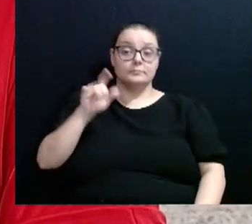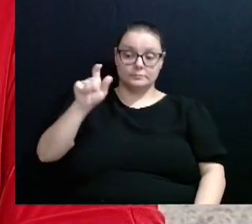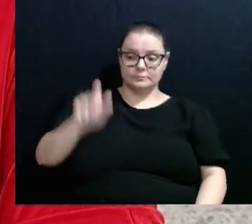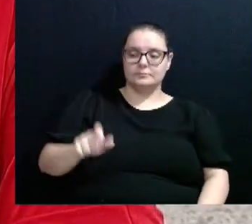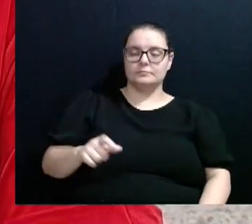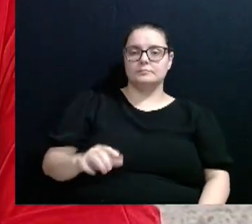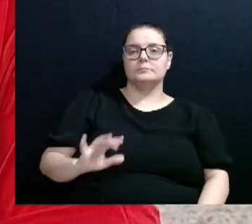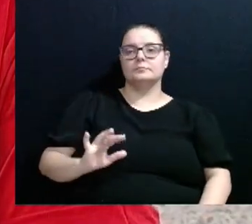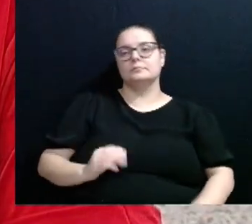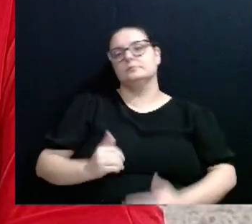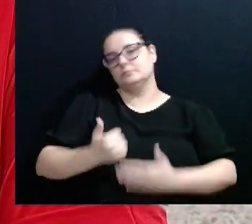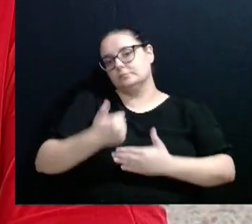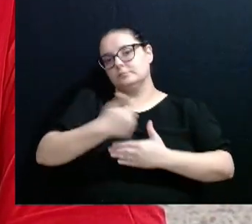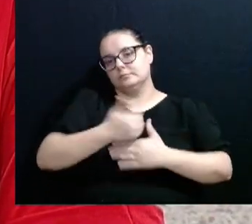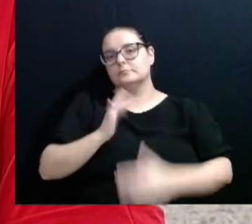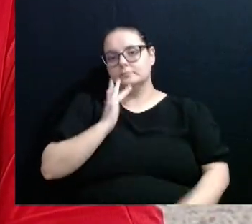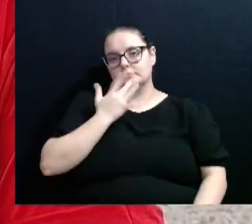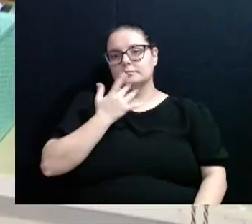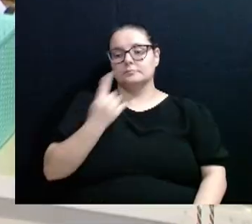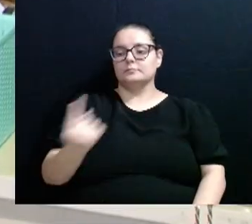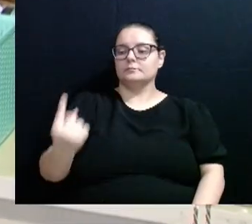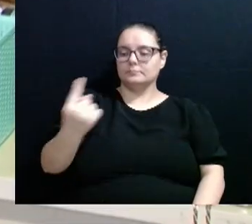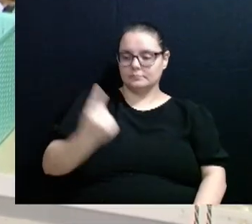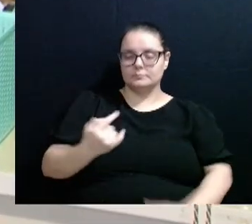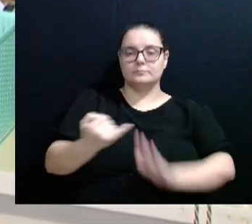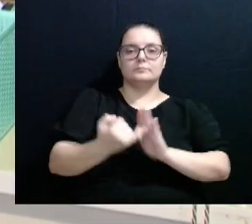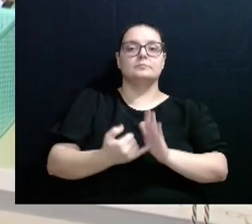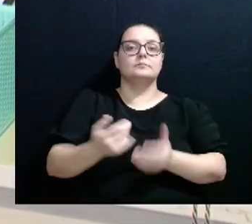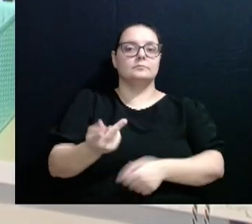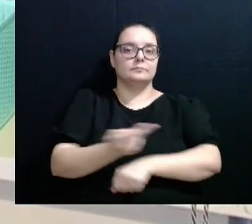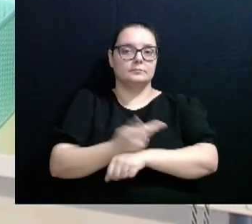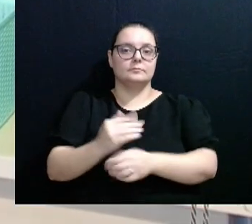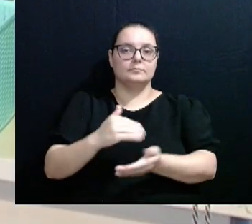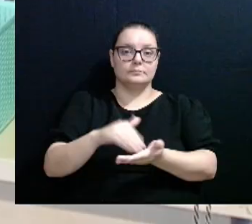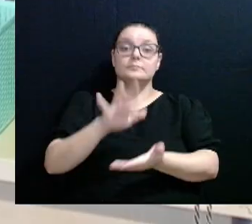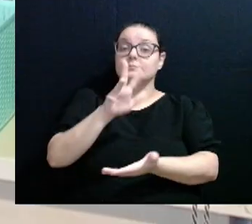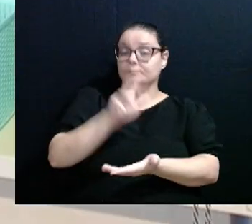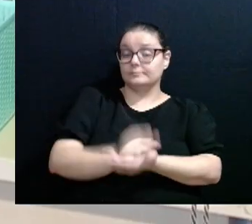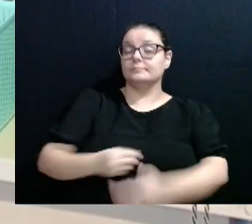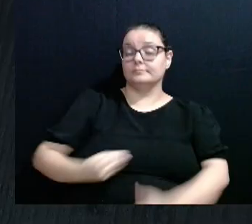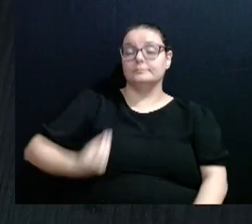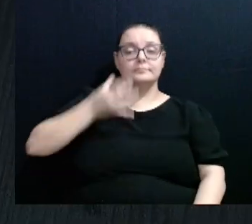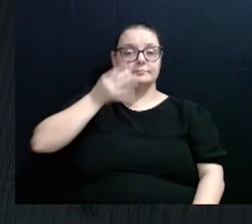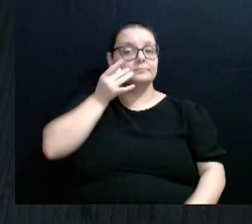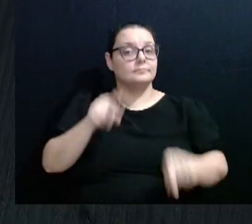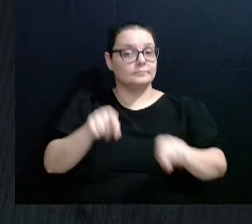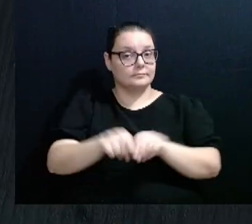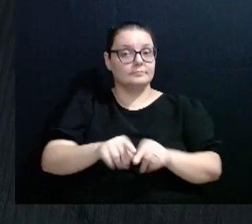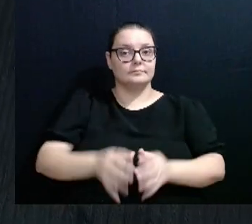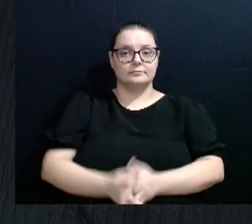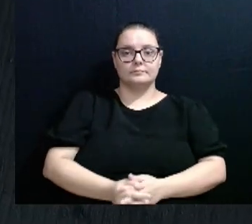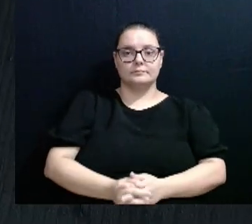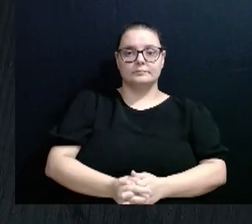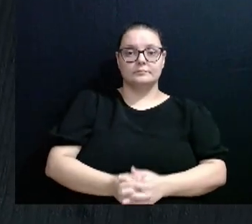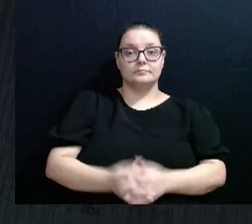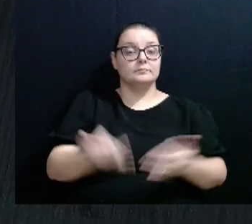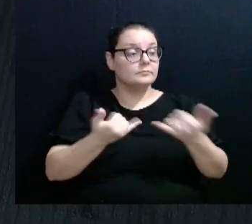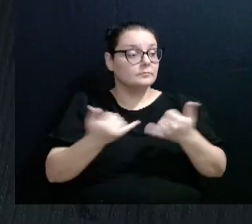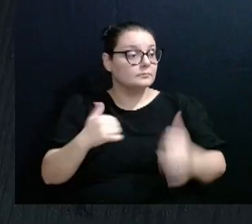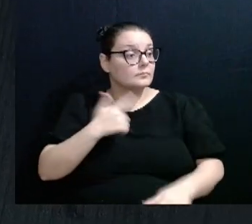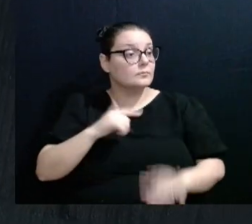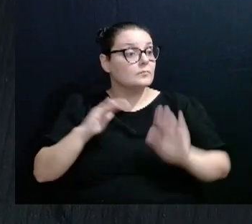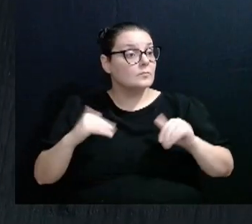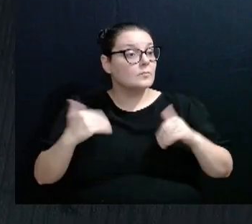o Instituto, procurar a secretaria para fazer a inscrição presencialmente. E conta um pouco para a gente quais são os